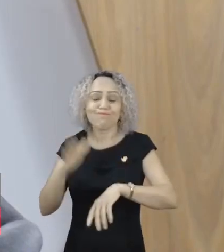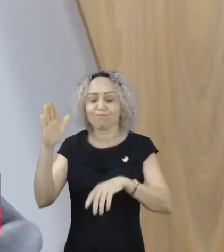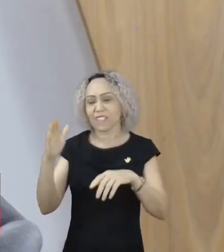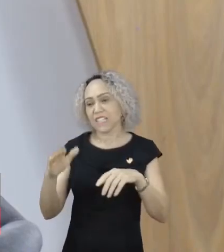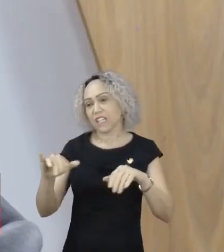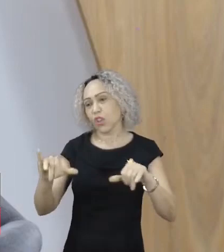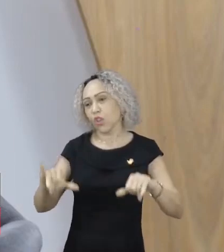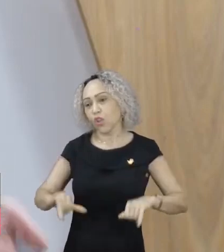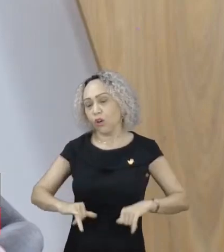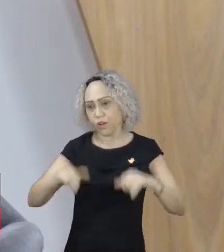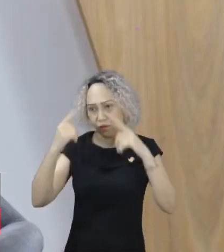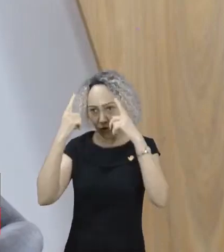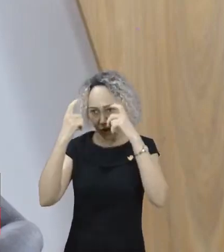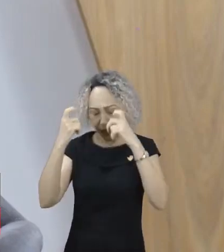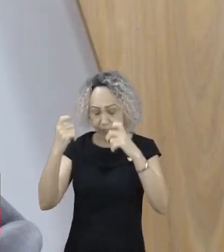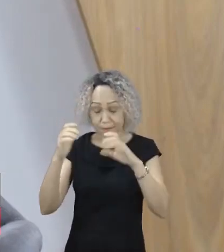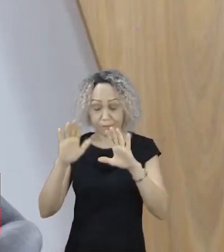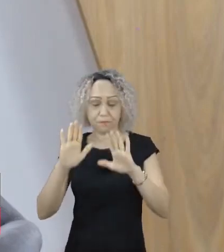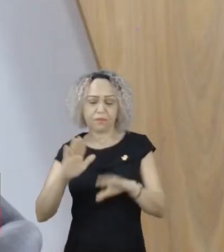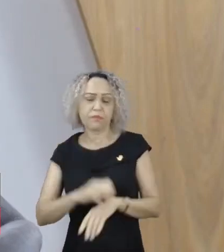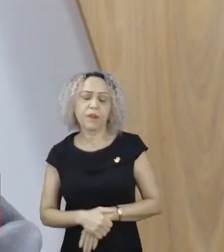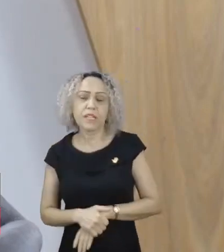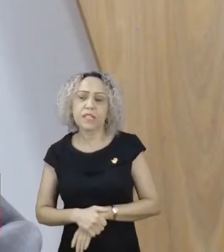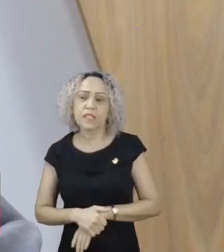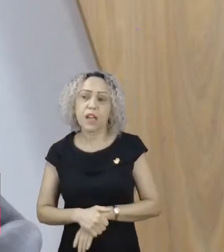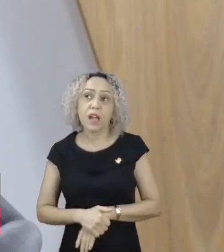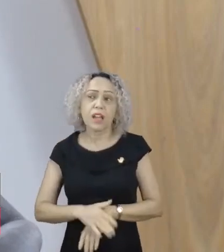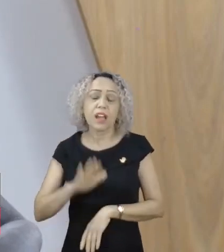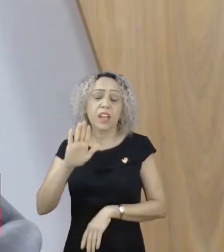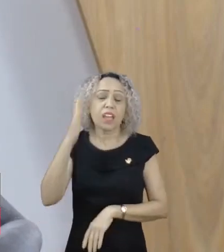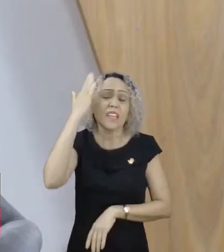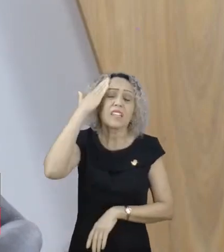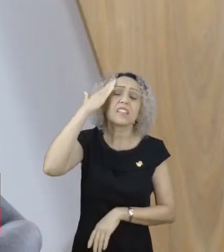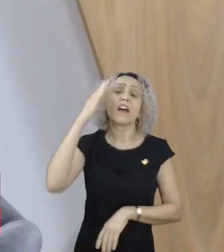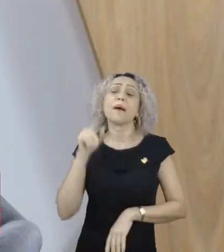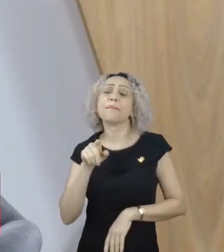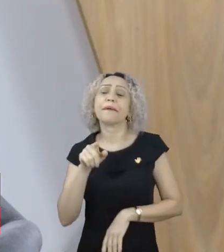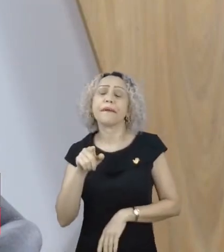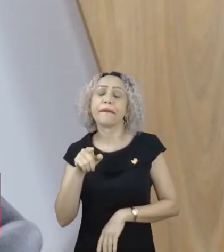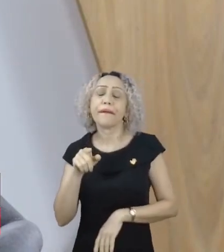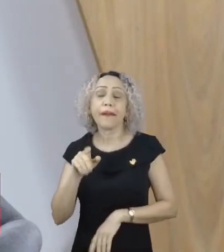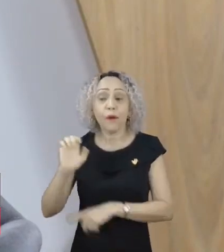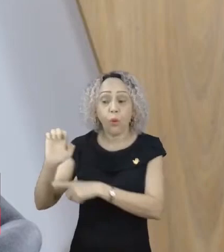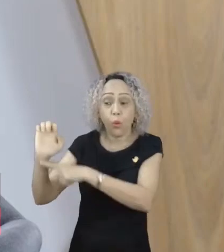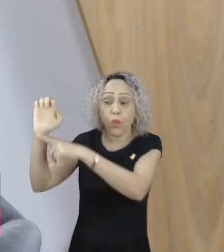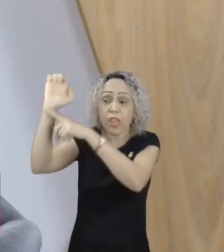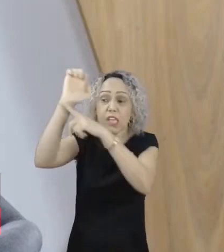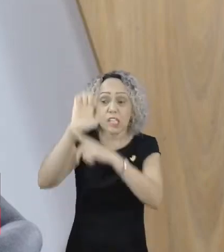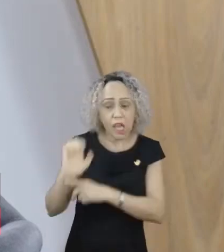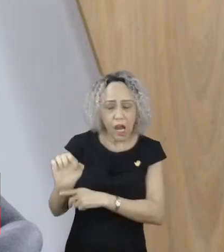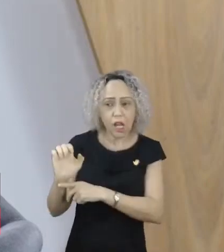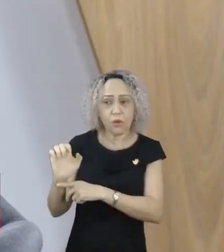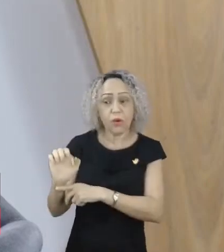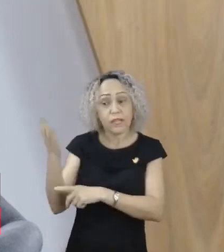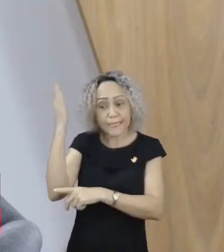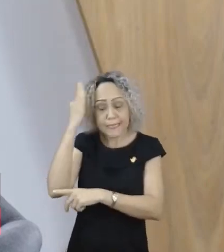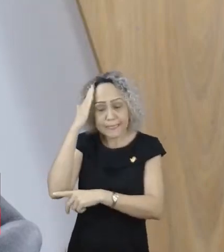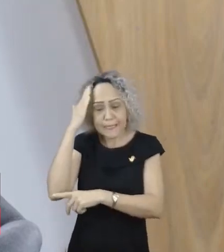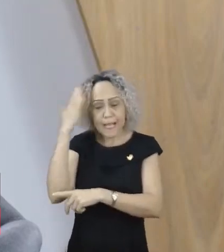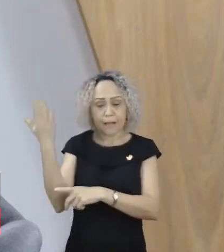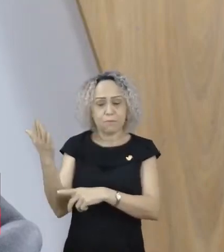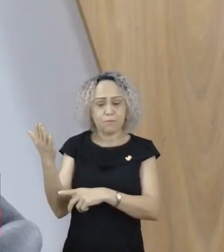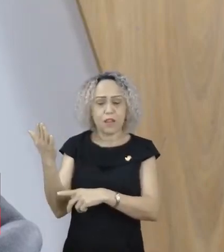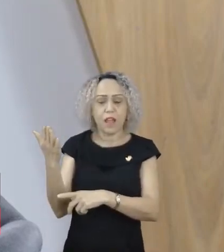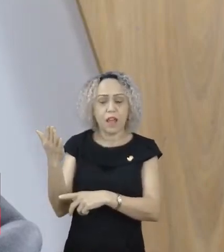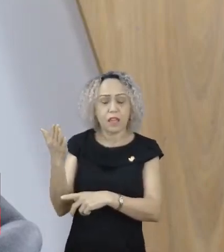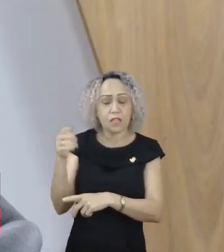violência são os estados, porque na verdade está associado às polícias, né, pelas delegacias de mulheres, etc., que são